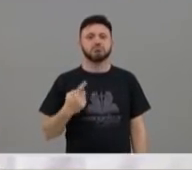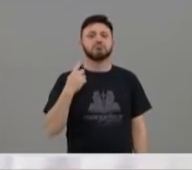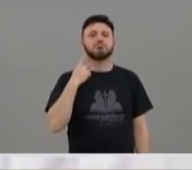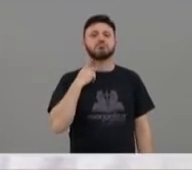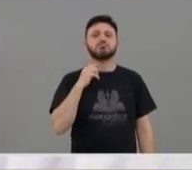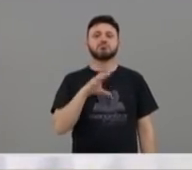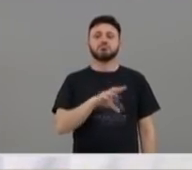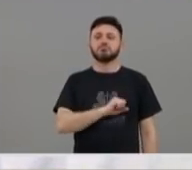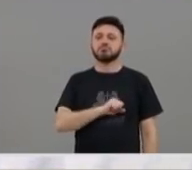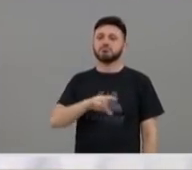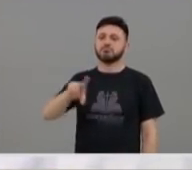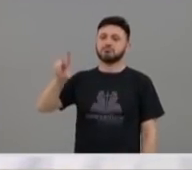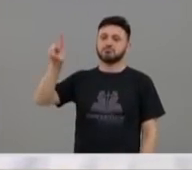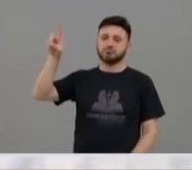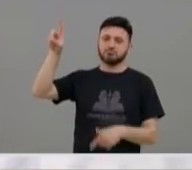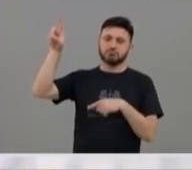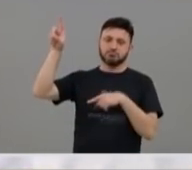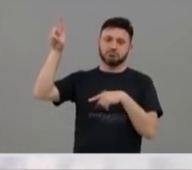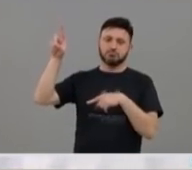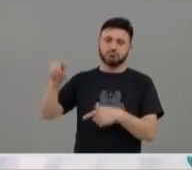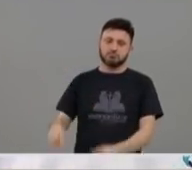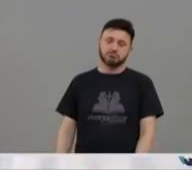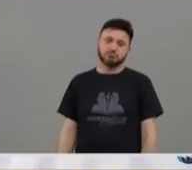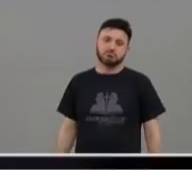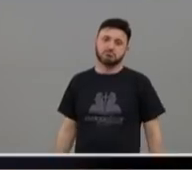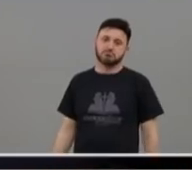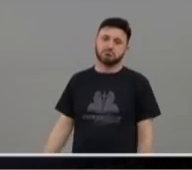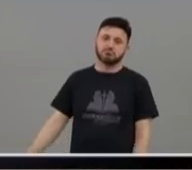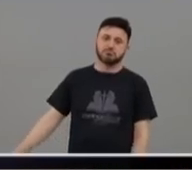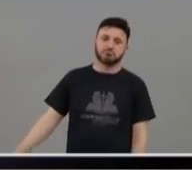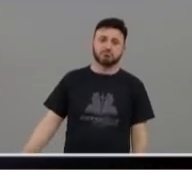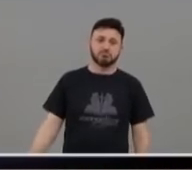Restabelece tudo como sinal da Sua misericórdia.